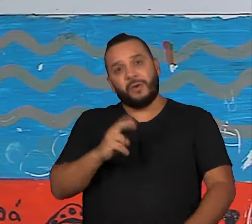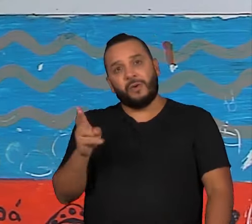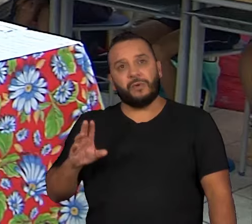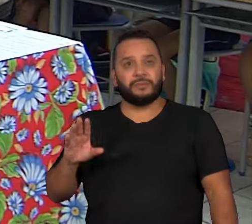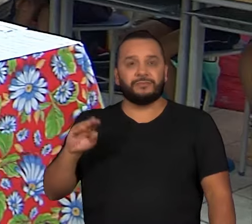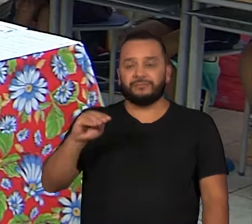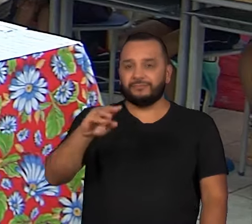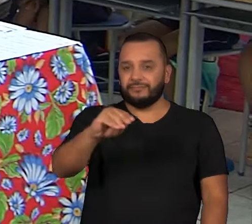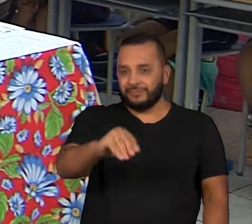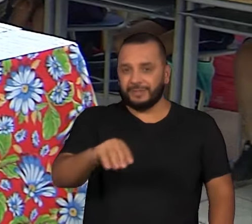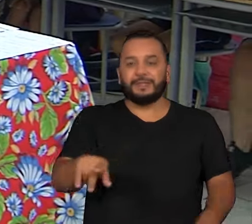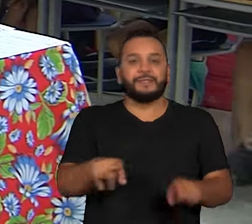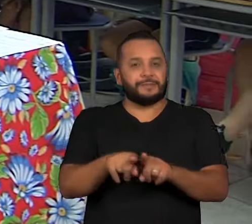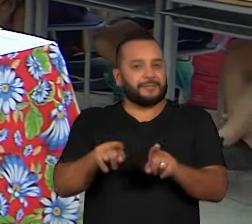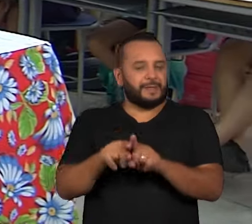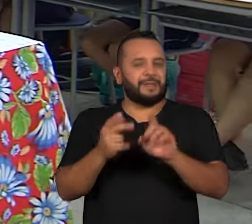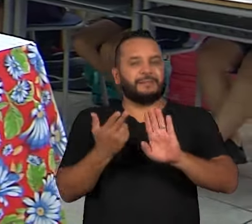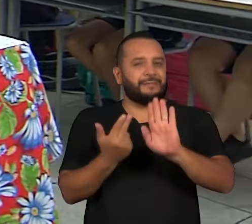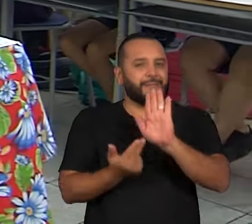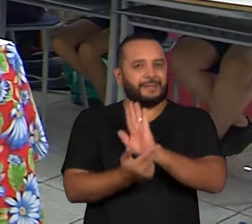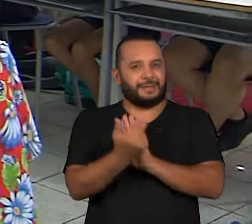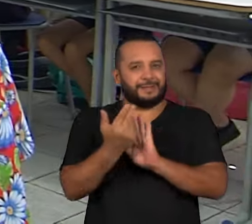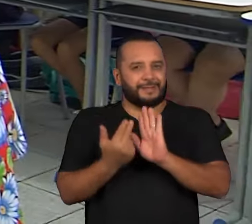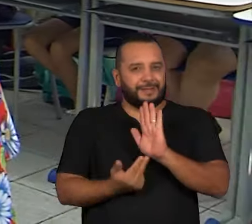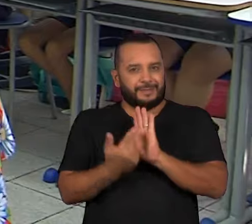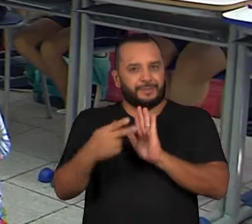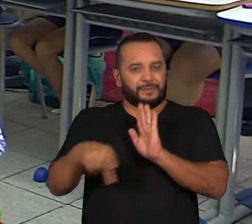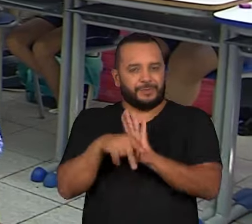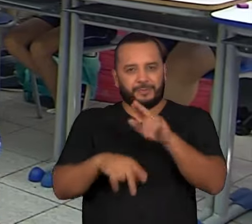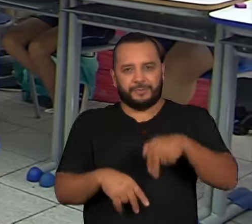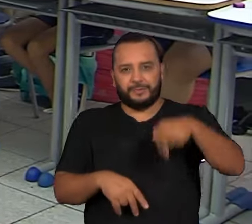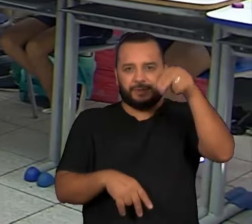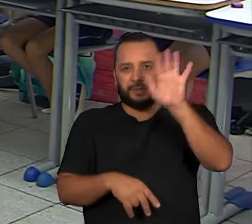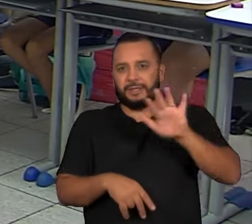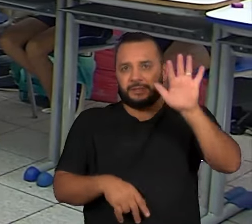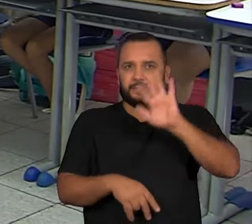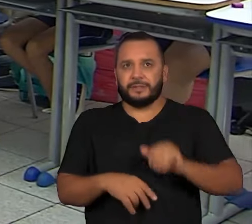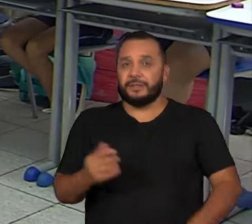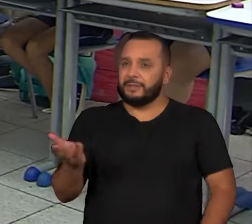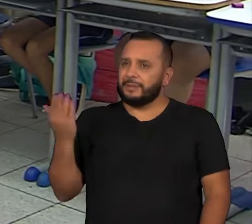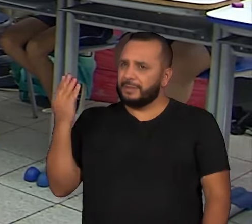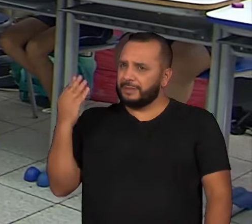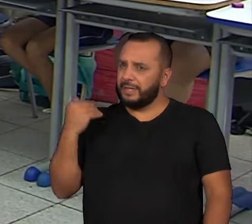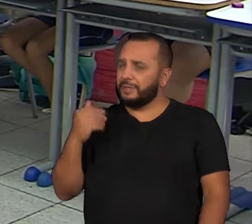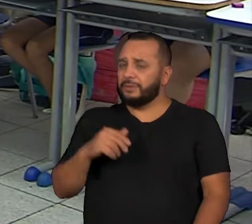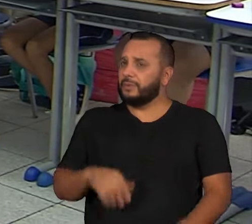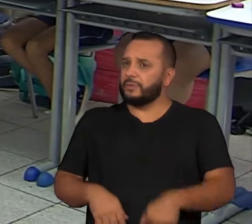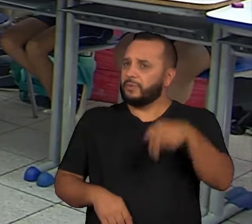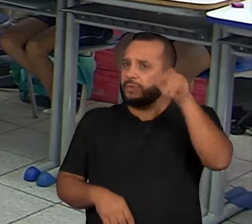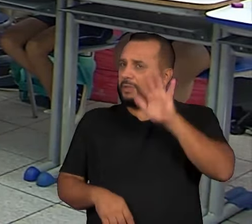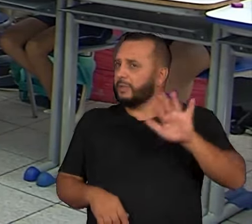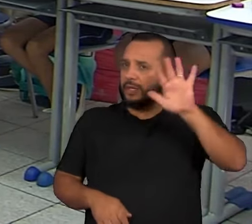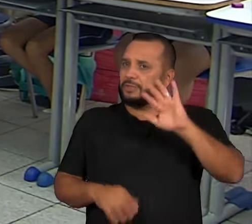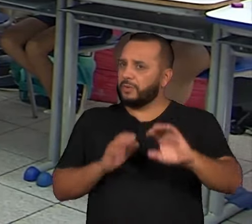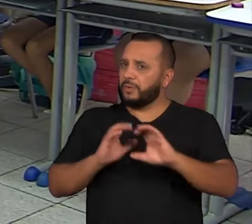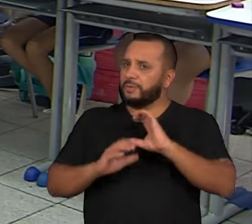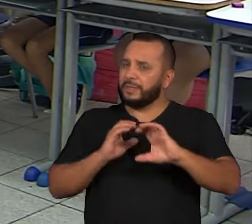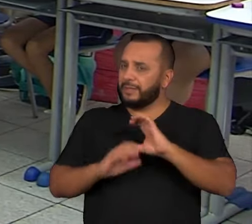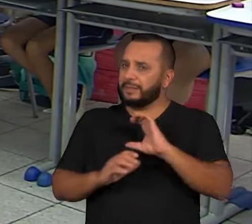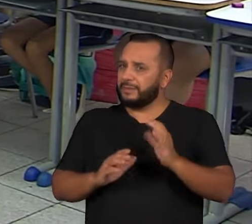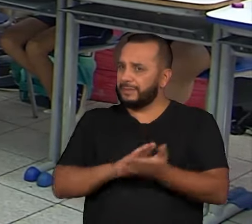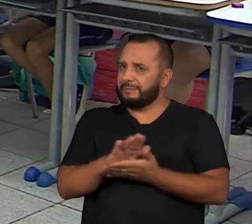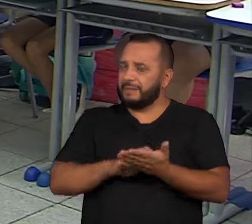xilogravuras. Vocês sabem a importância do cordel para o nordestino, porque antes eles não tinham comunicação com ninguém, não tinha internet, muito